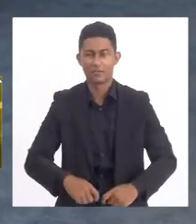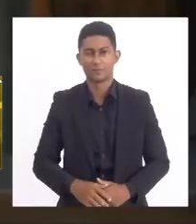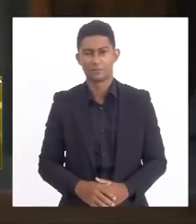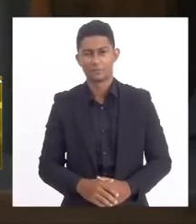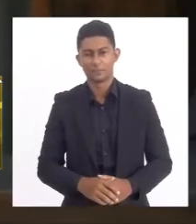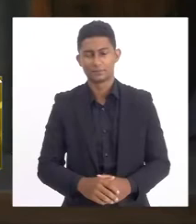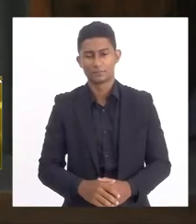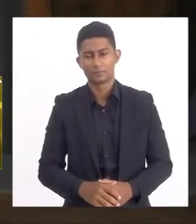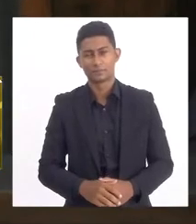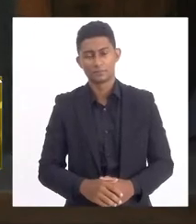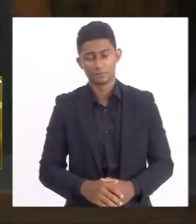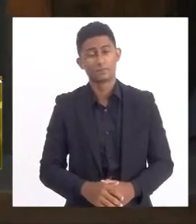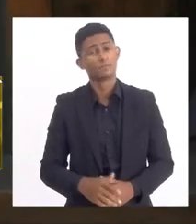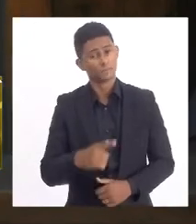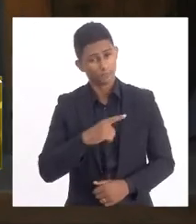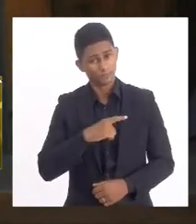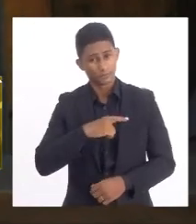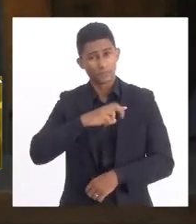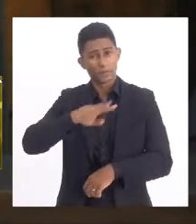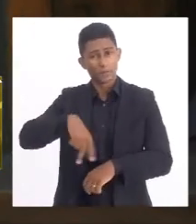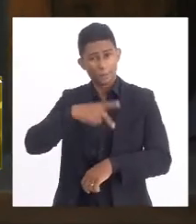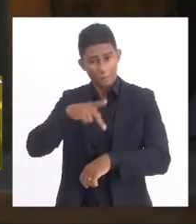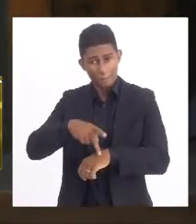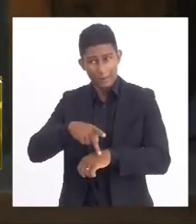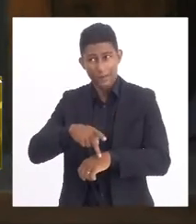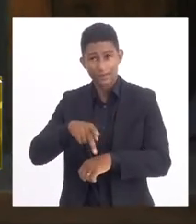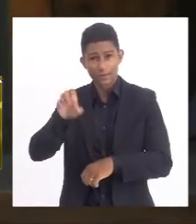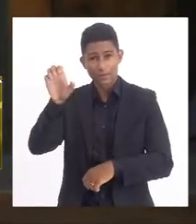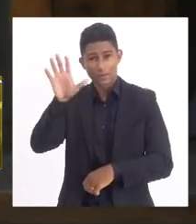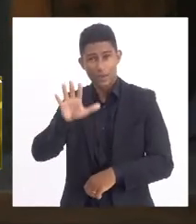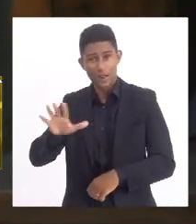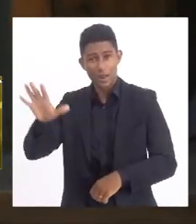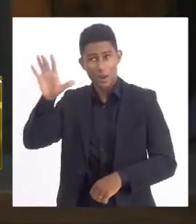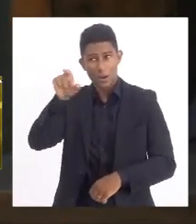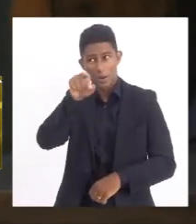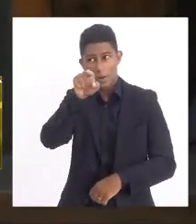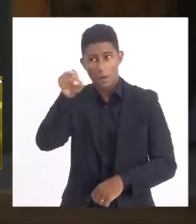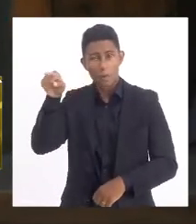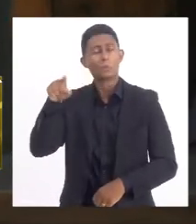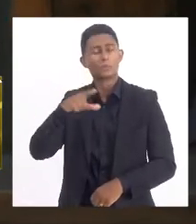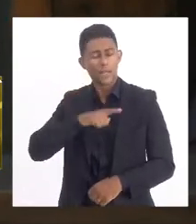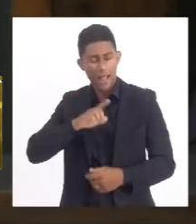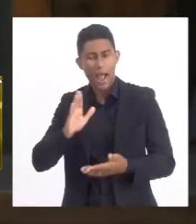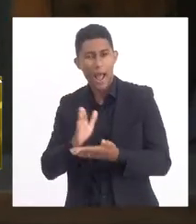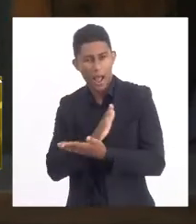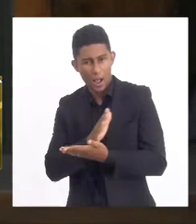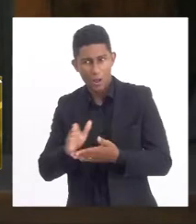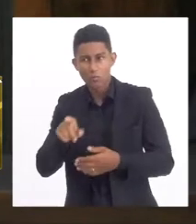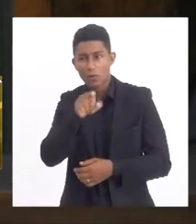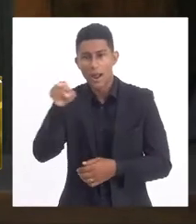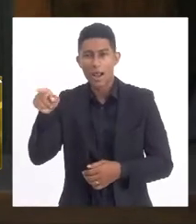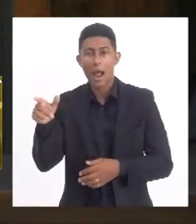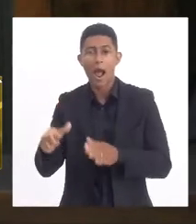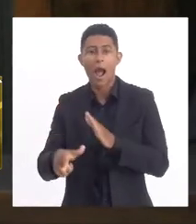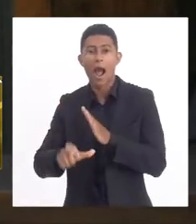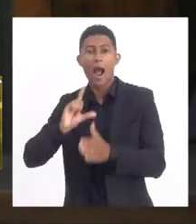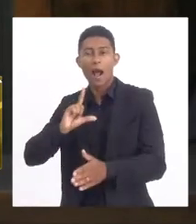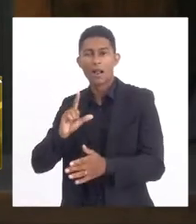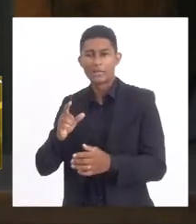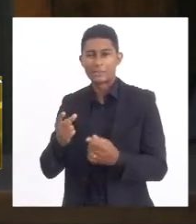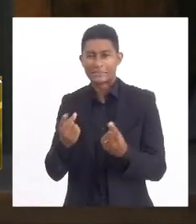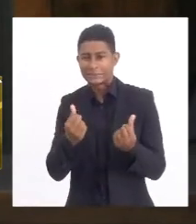nós temos exemplos na Europa de países que saíram da da crise como através do